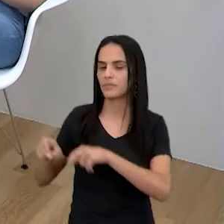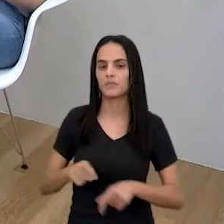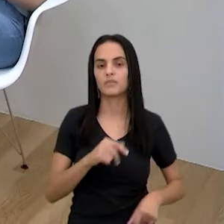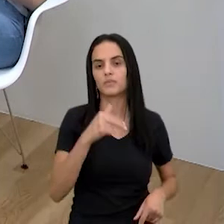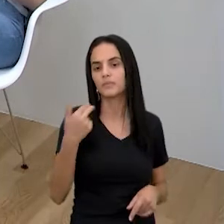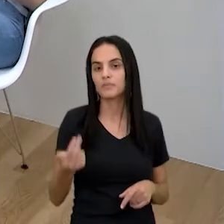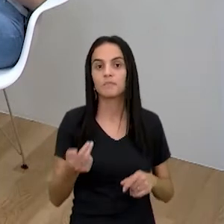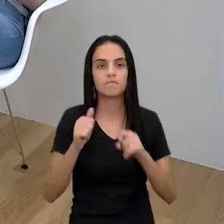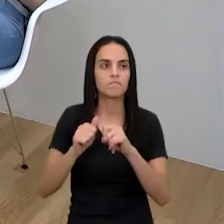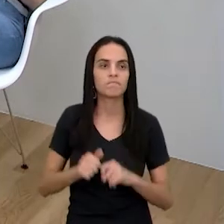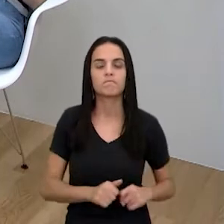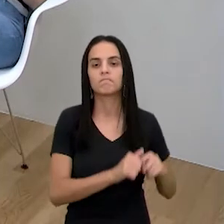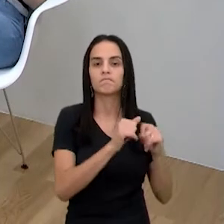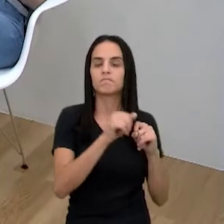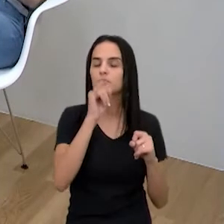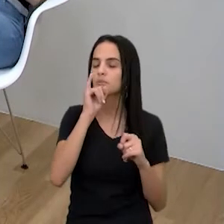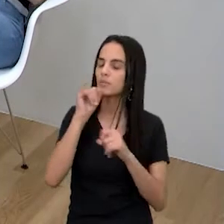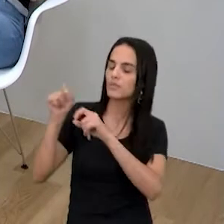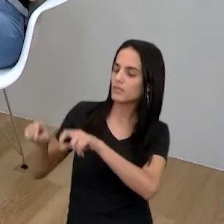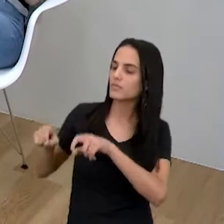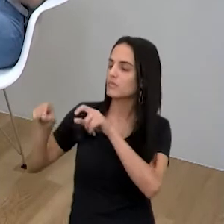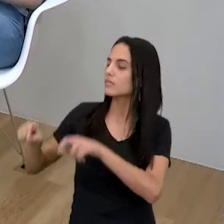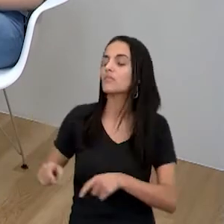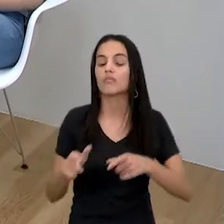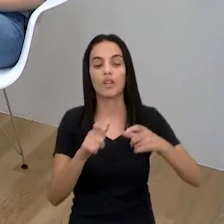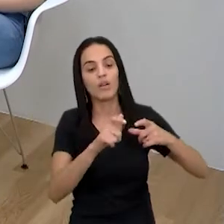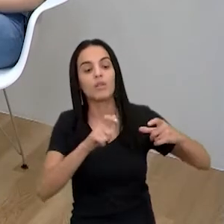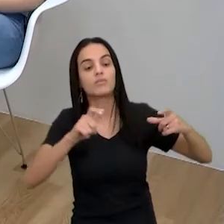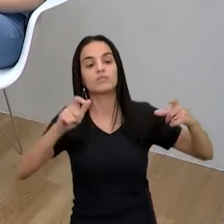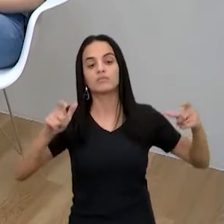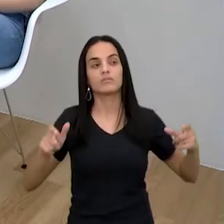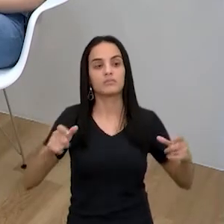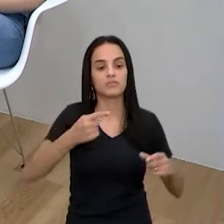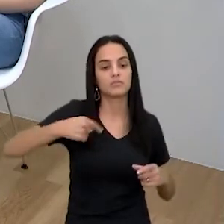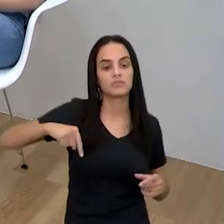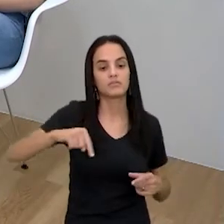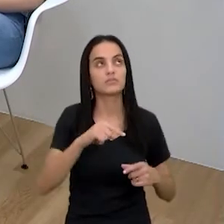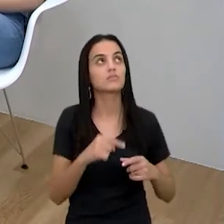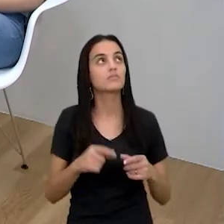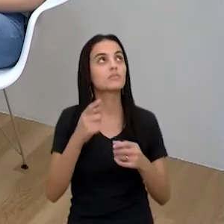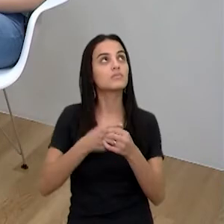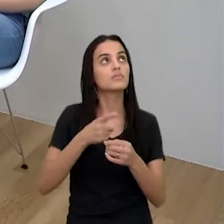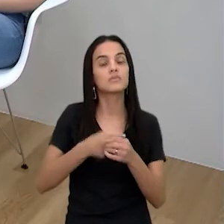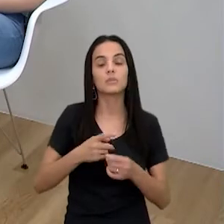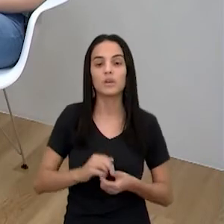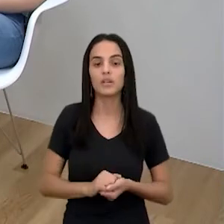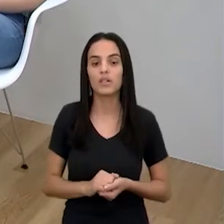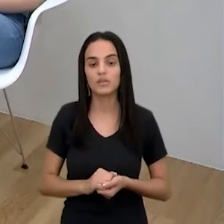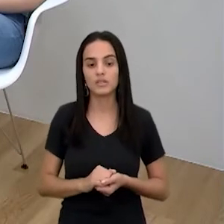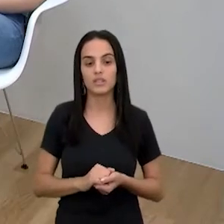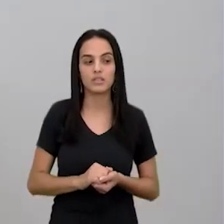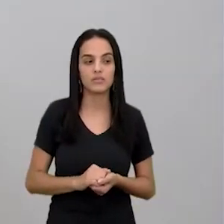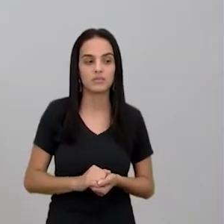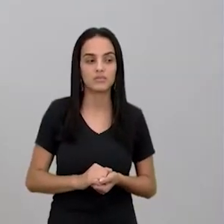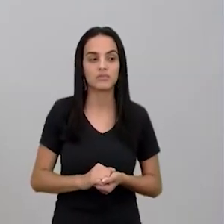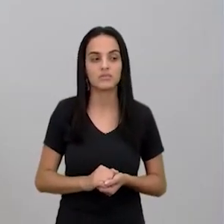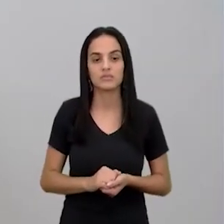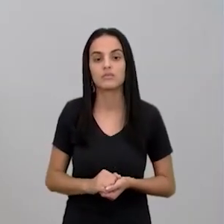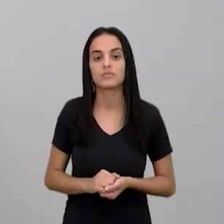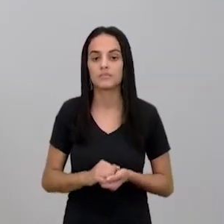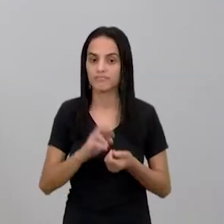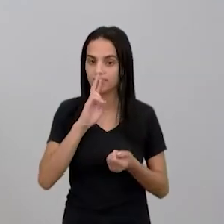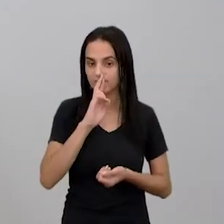é que são capazes de produzir. Agora, a questão dela, de que eu sou o professor mais tecnológico, eu vou deixar quieto, eu